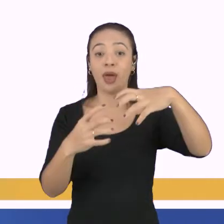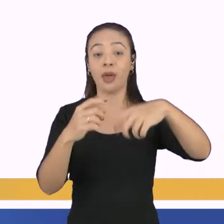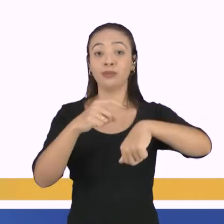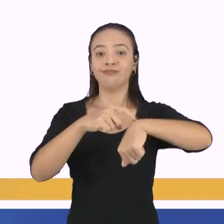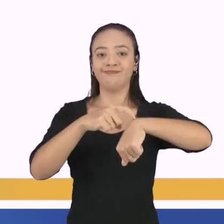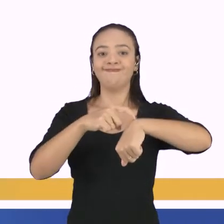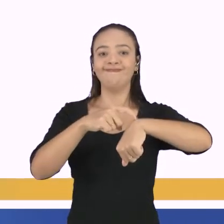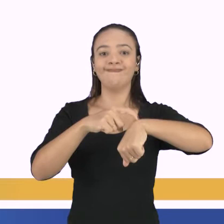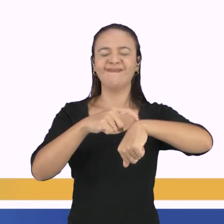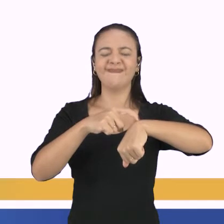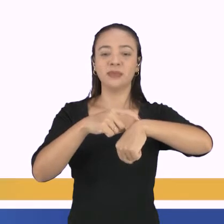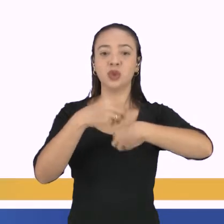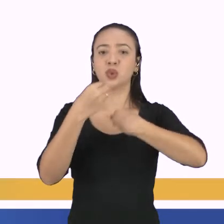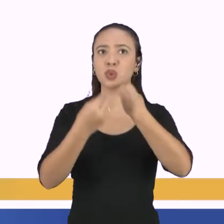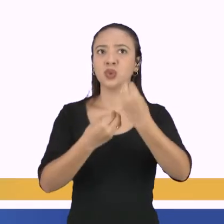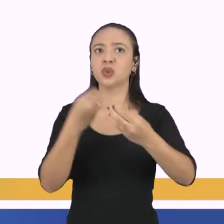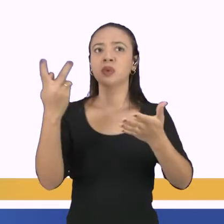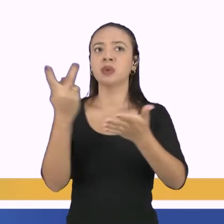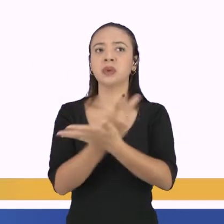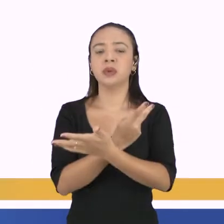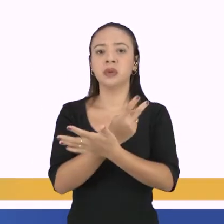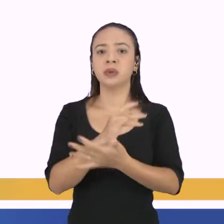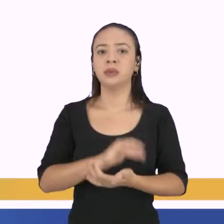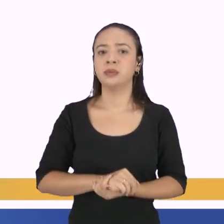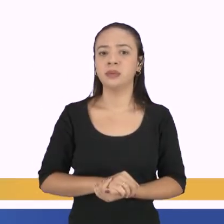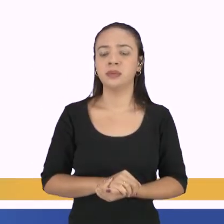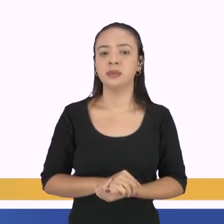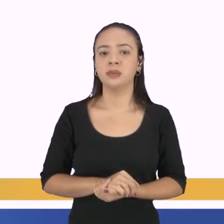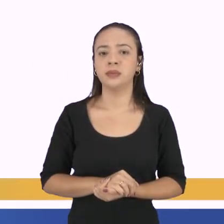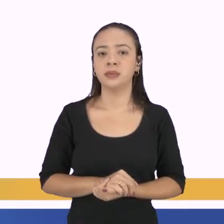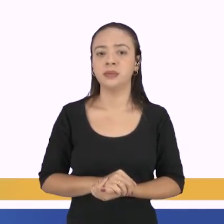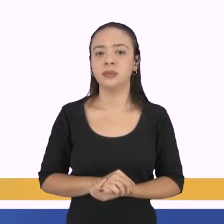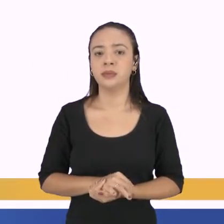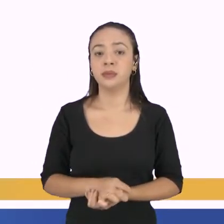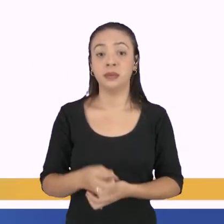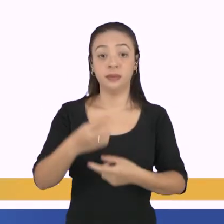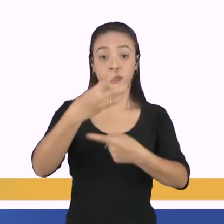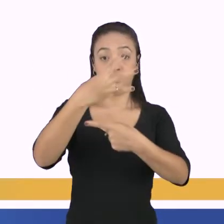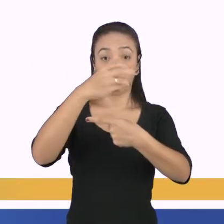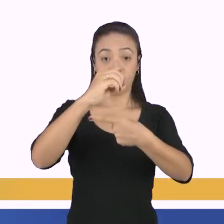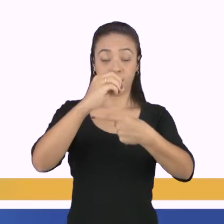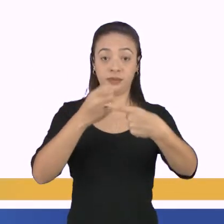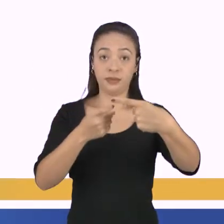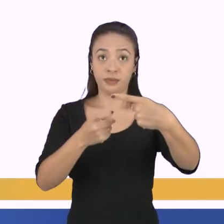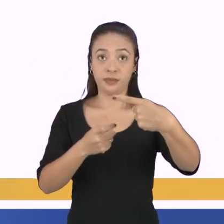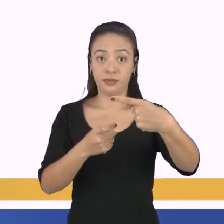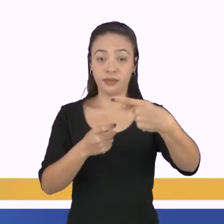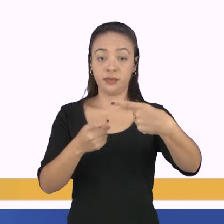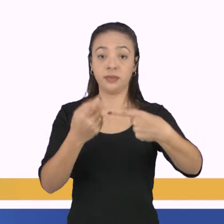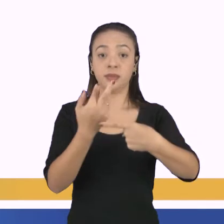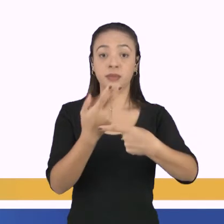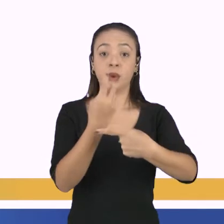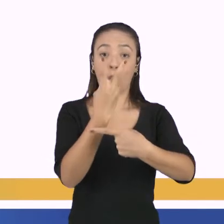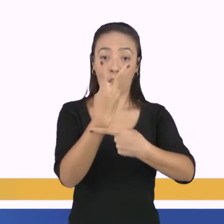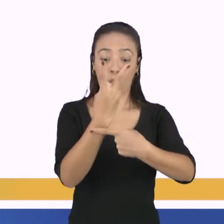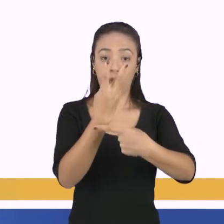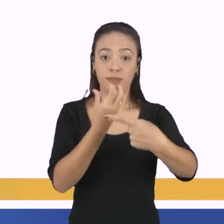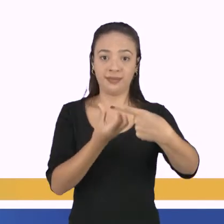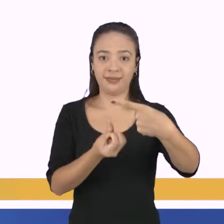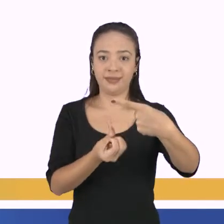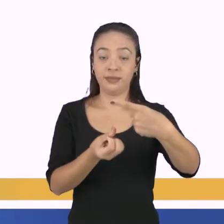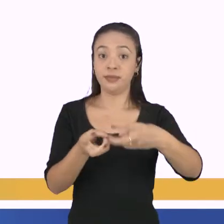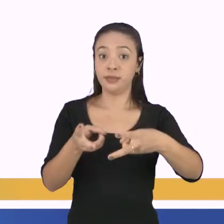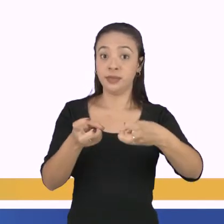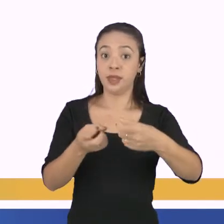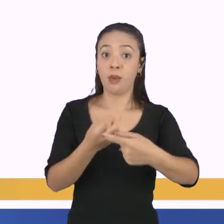Ou seja, olha como é que eu posso deixar essa nossa regra de 3 aí, ó. 30 está para x, assim como o 2 está para 6.